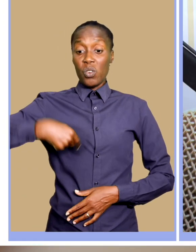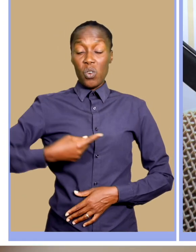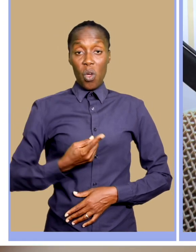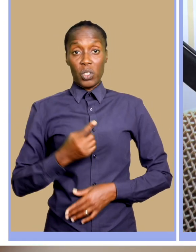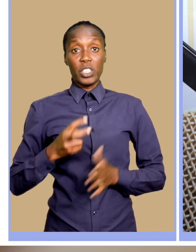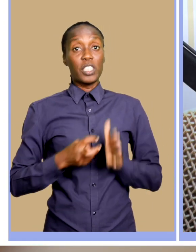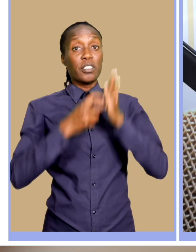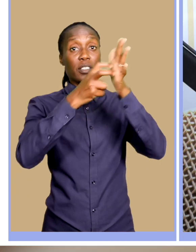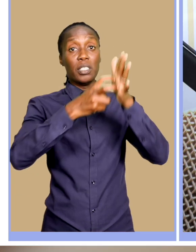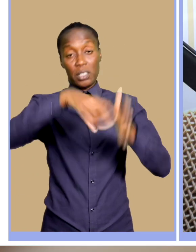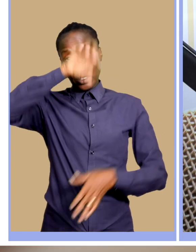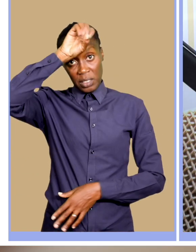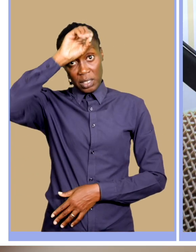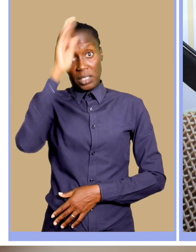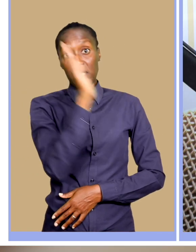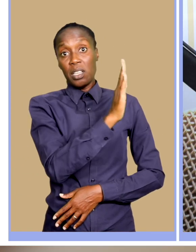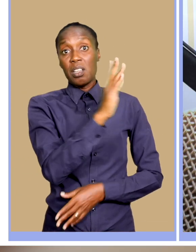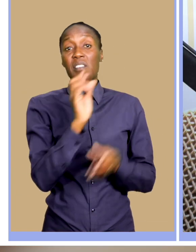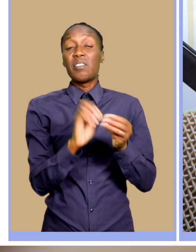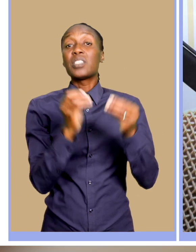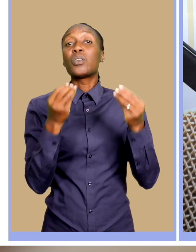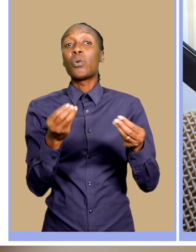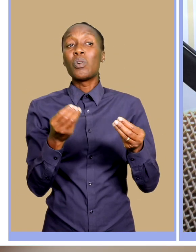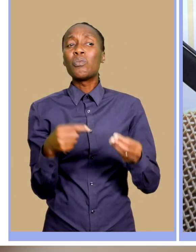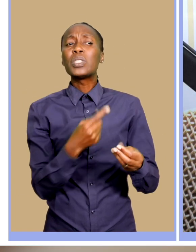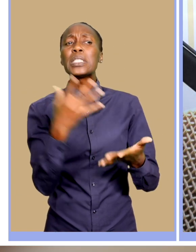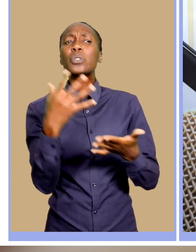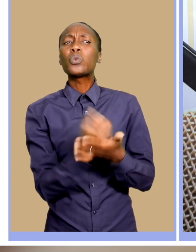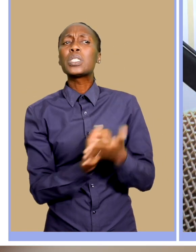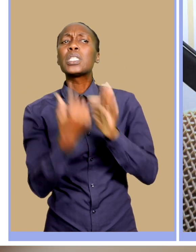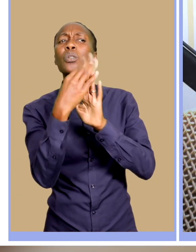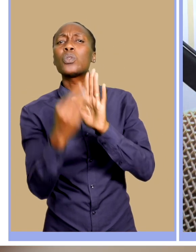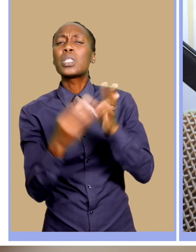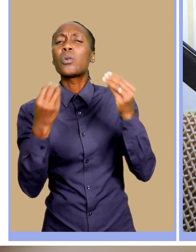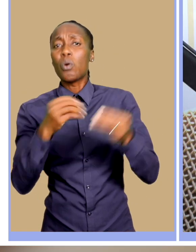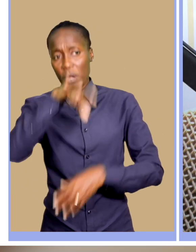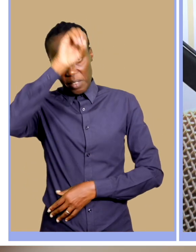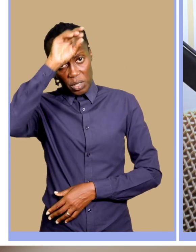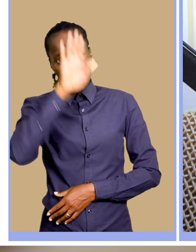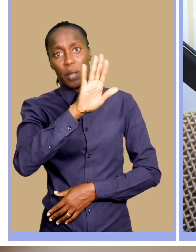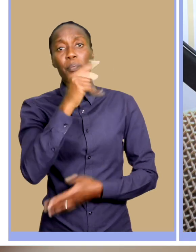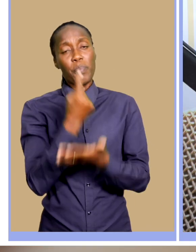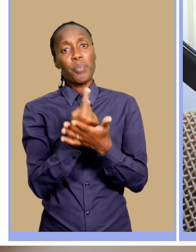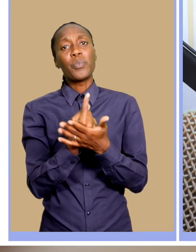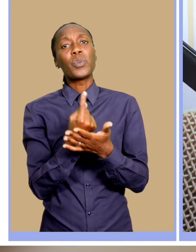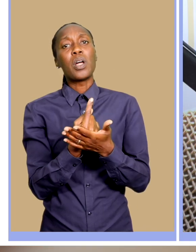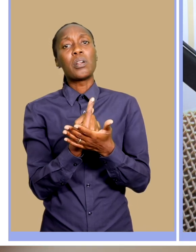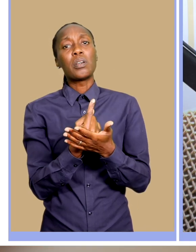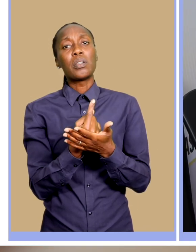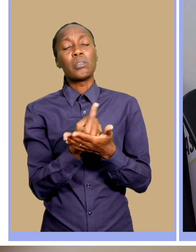visitantes percebemos que não se deita lixo no chão. Como eles chegaram a este nível? Como eles chegaram ao nível de